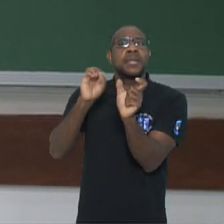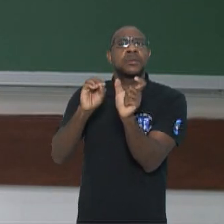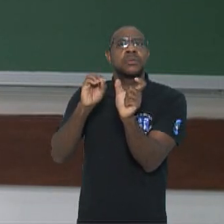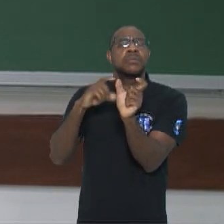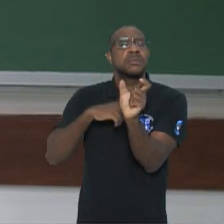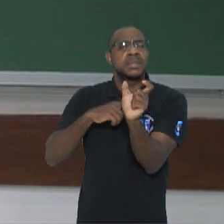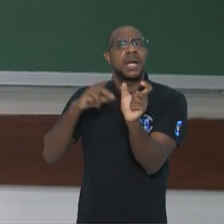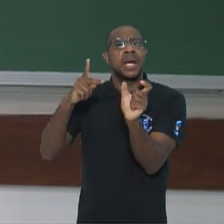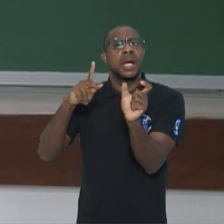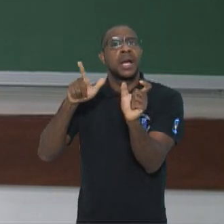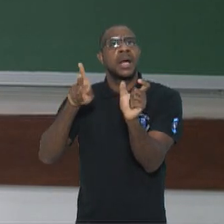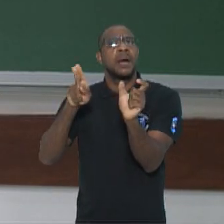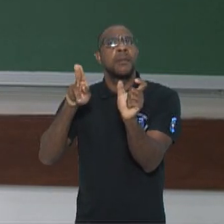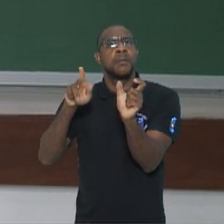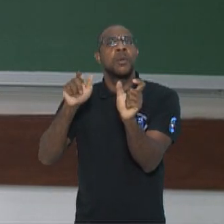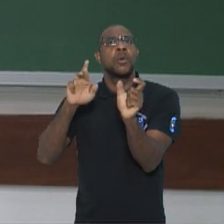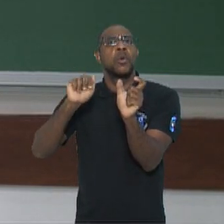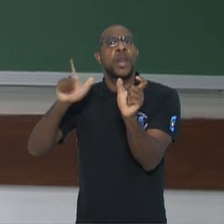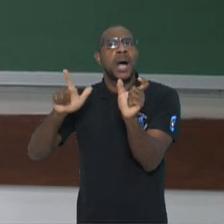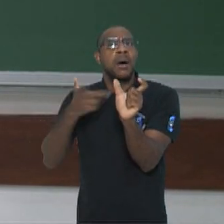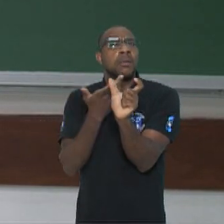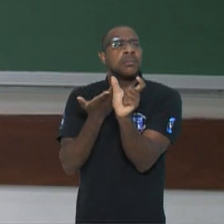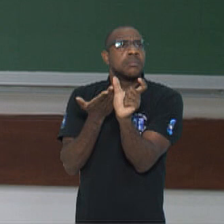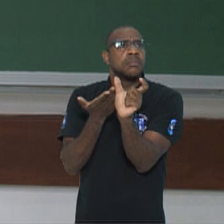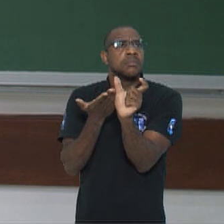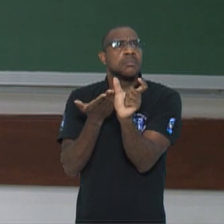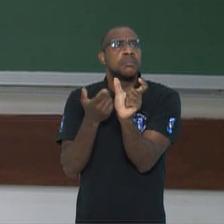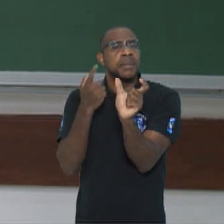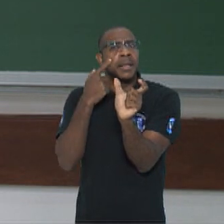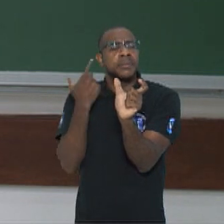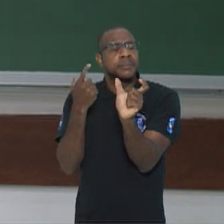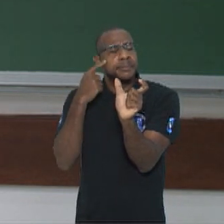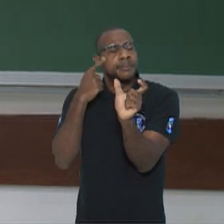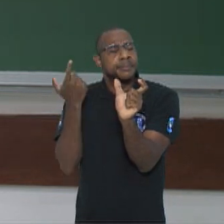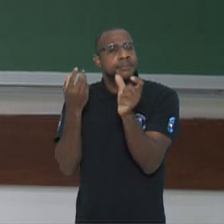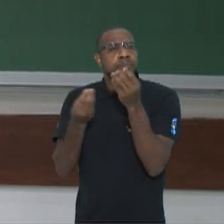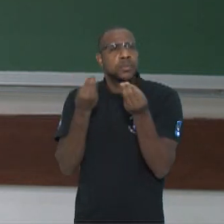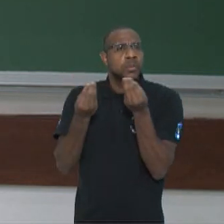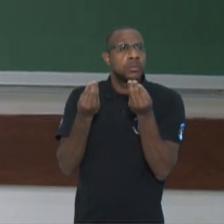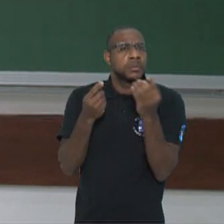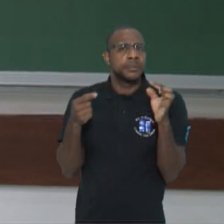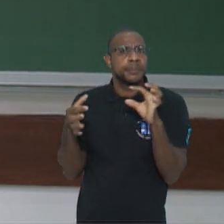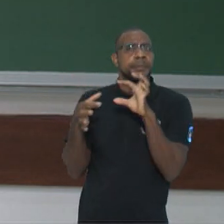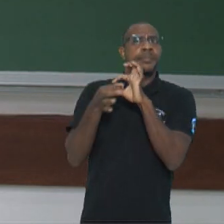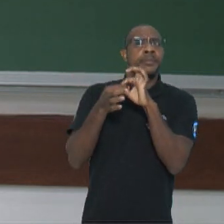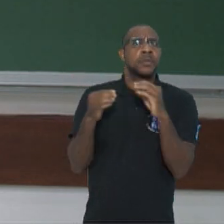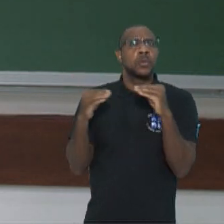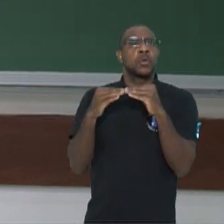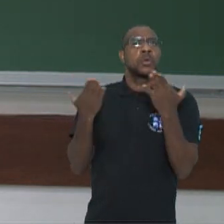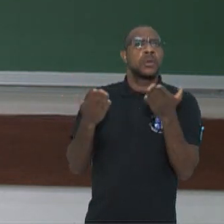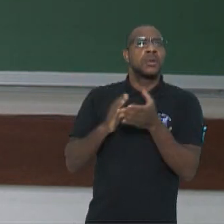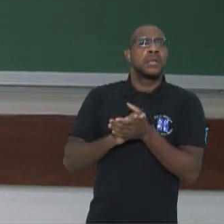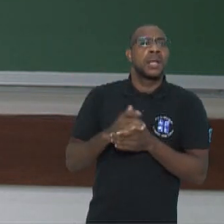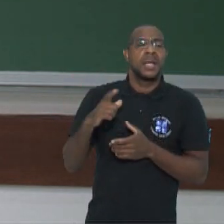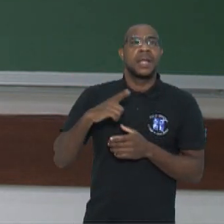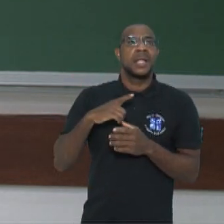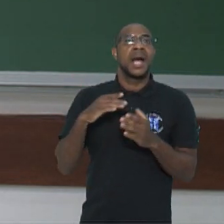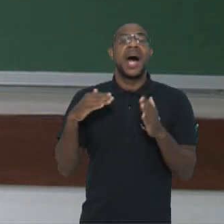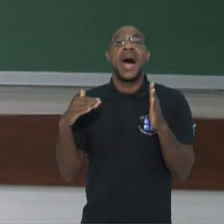está falando sobre um coletivo, né? Então, aqui vai ser